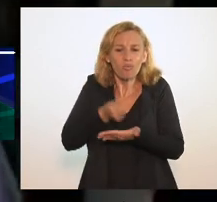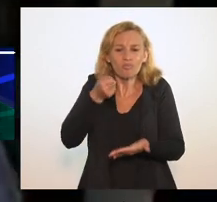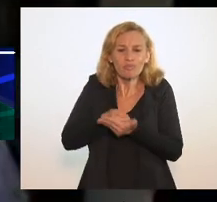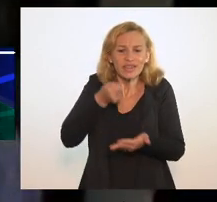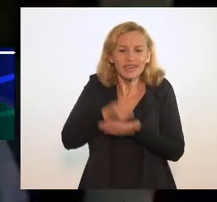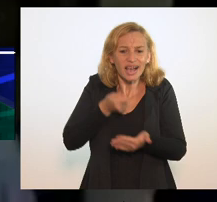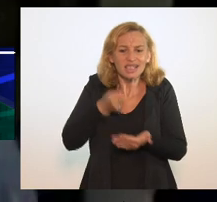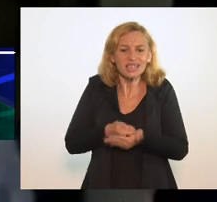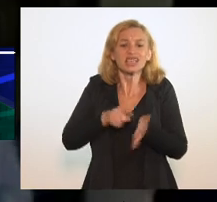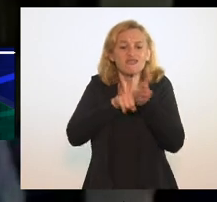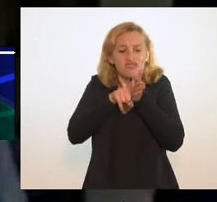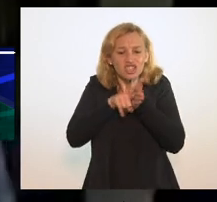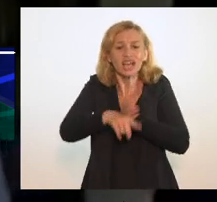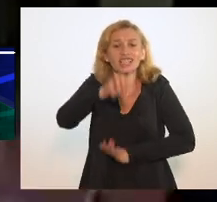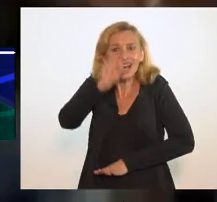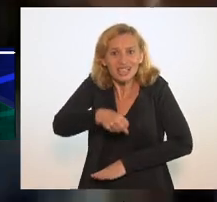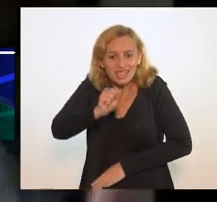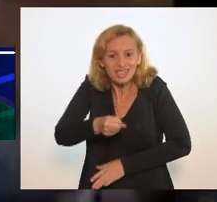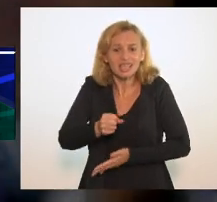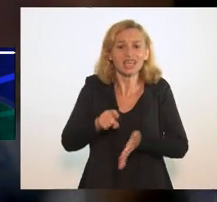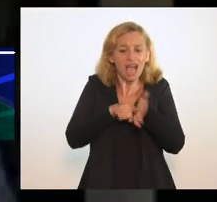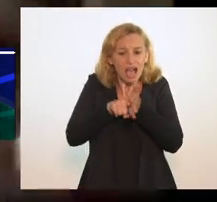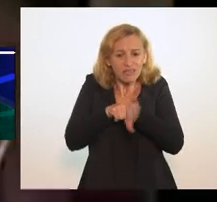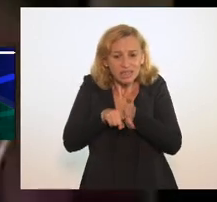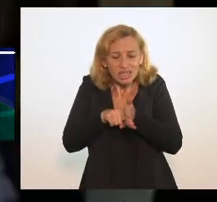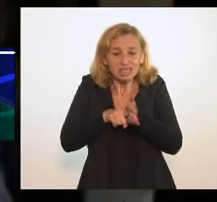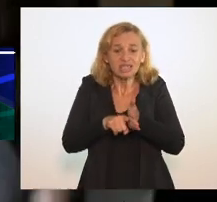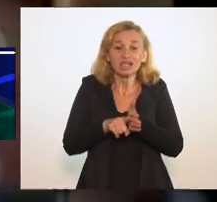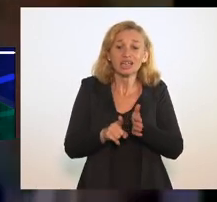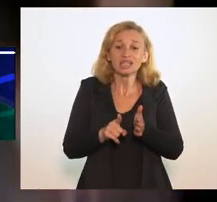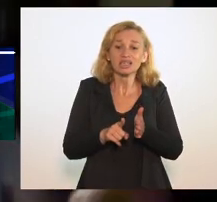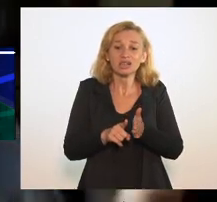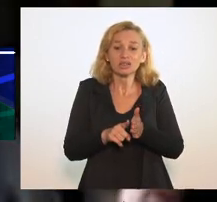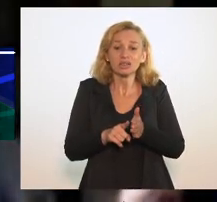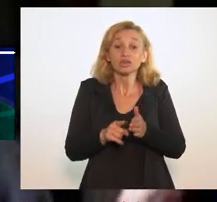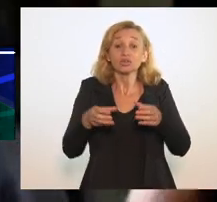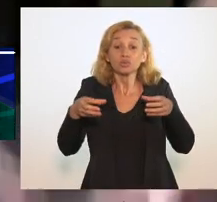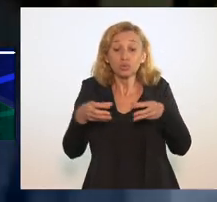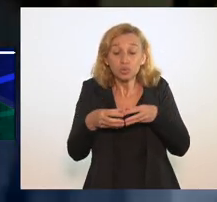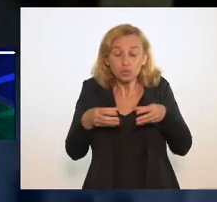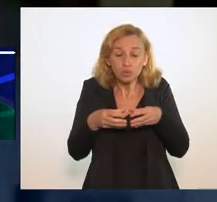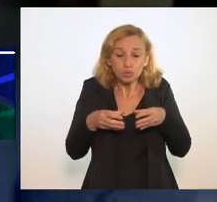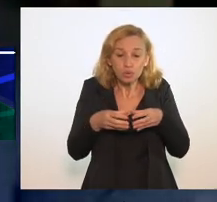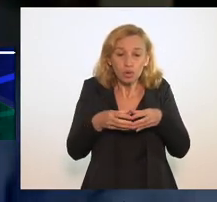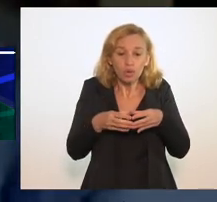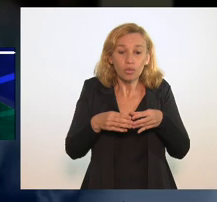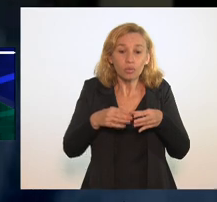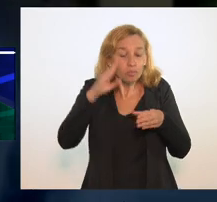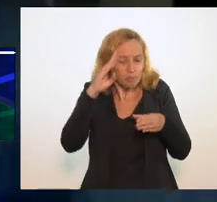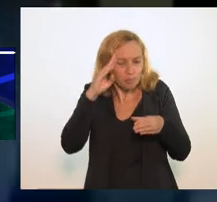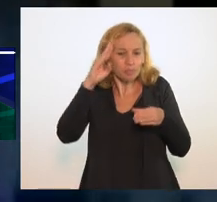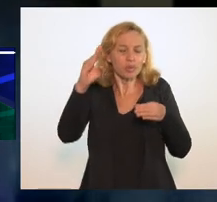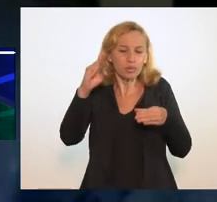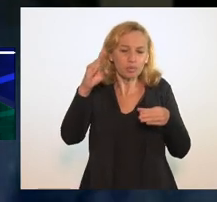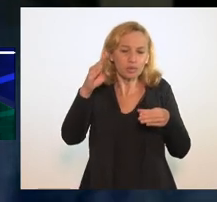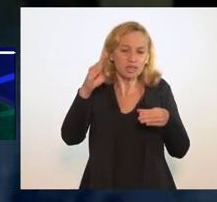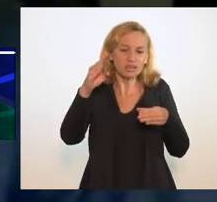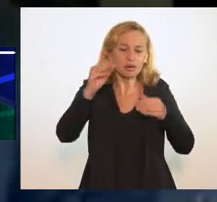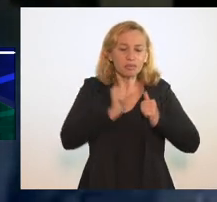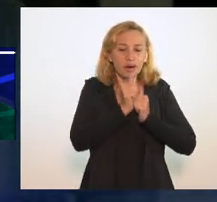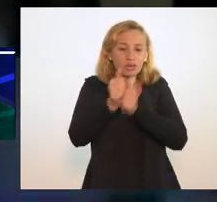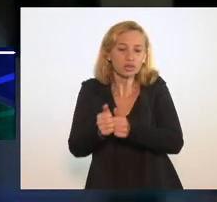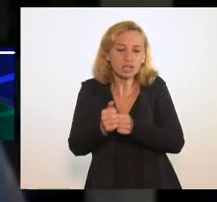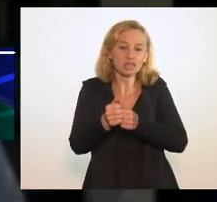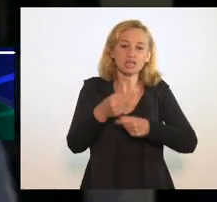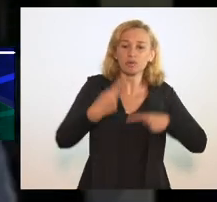obrigação fiscalizar. E a fiscalização se dá através do órgão titular para conduzir essa política